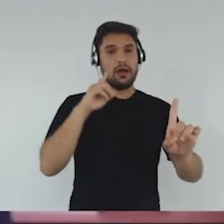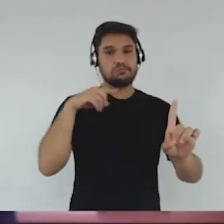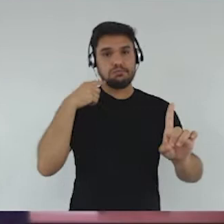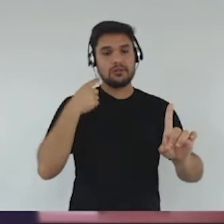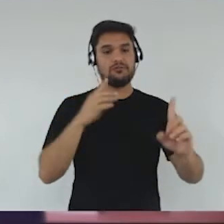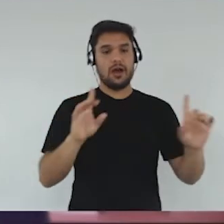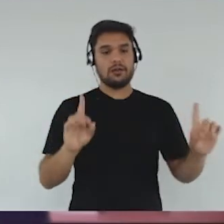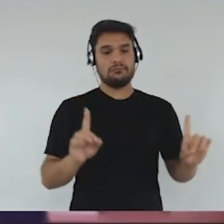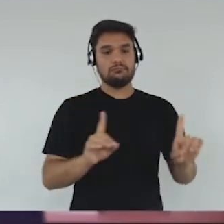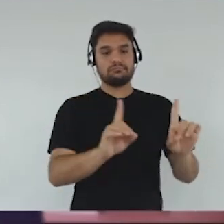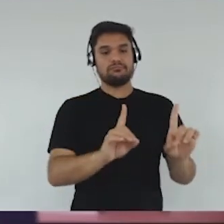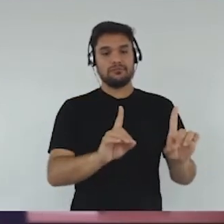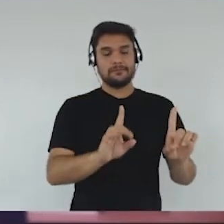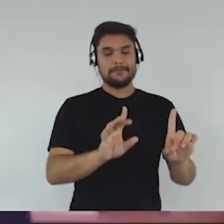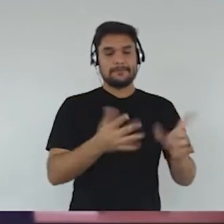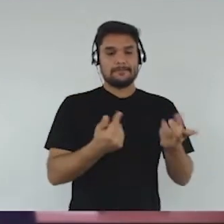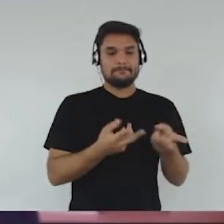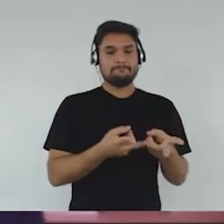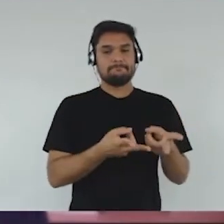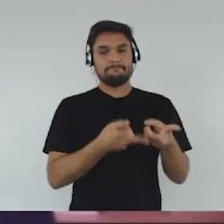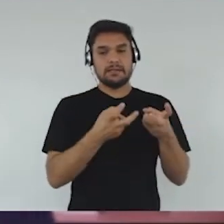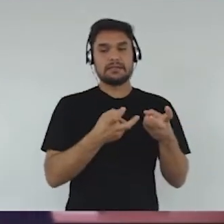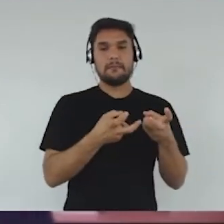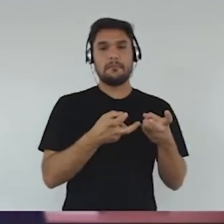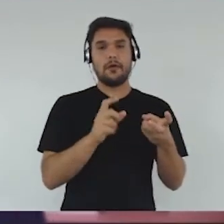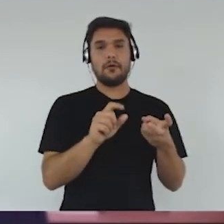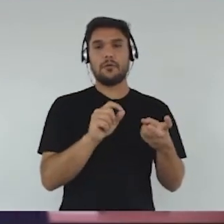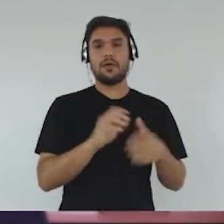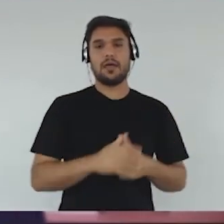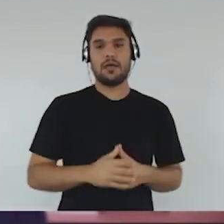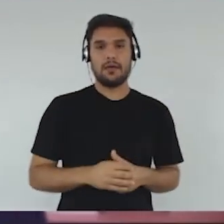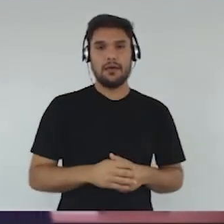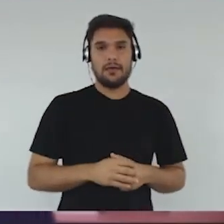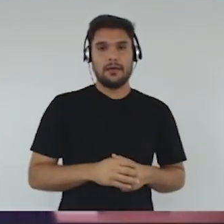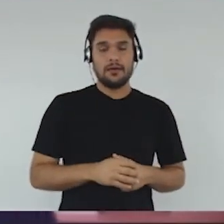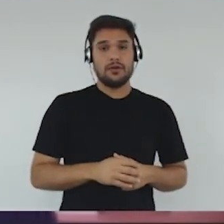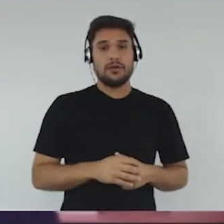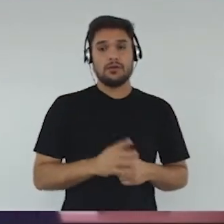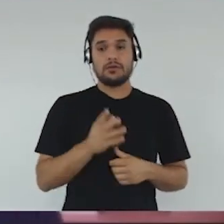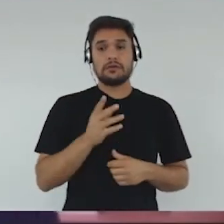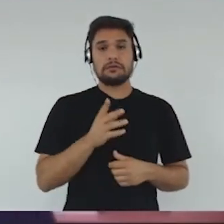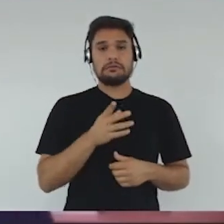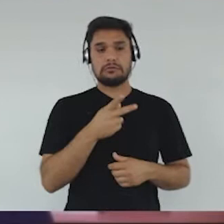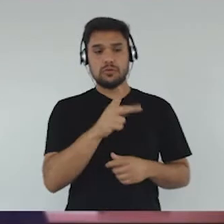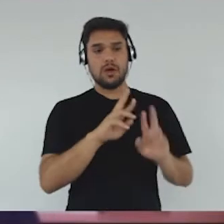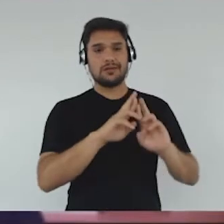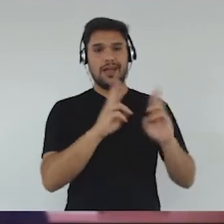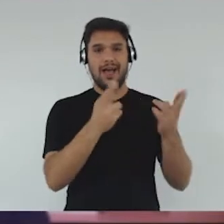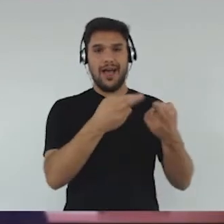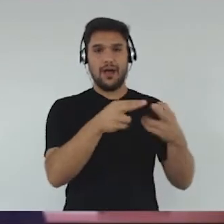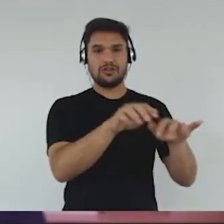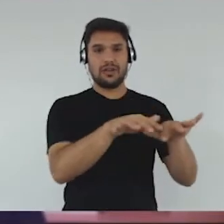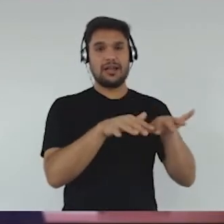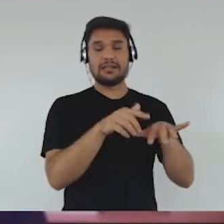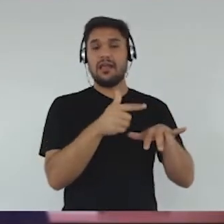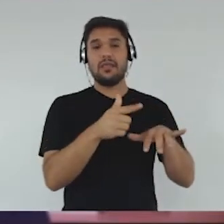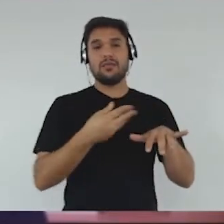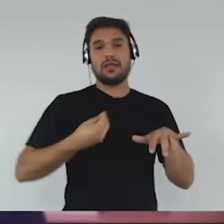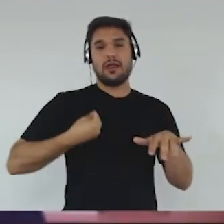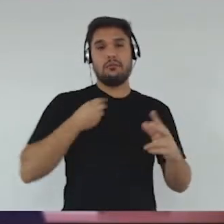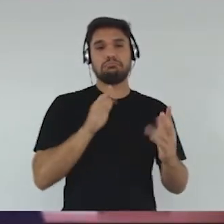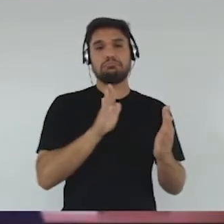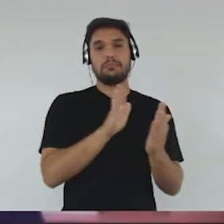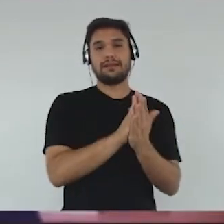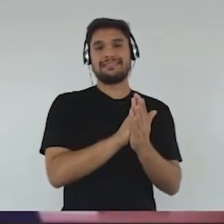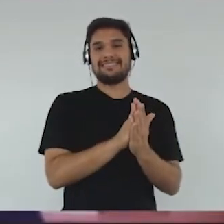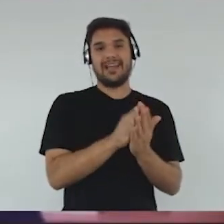se defrontaram quando perceberam que as suas audiências não seriam mais presenciais,